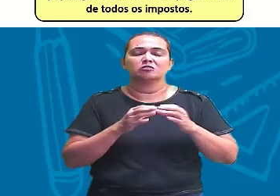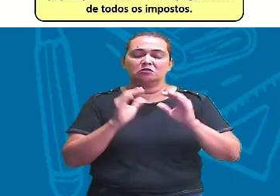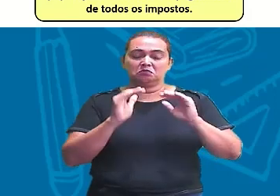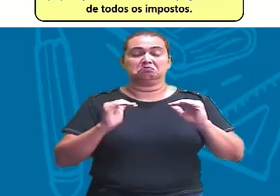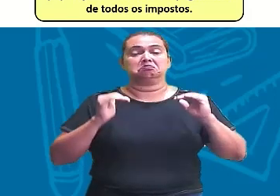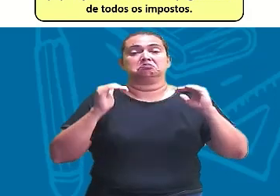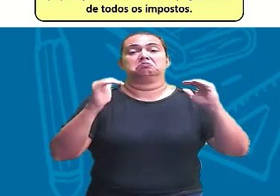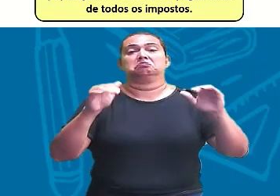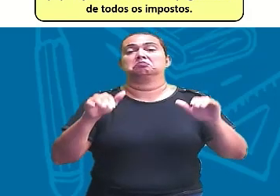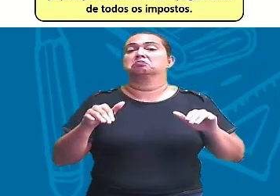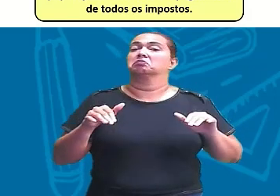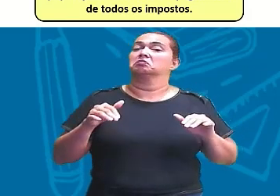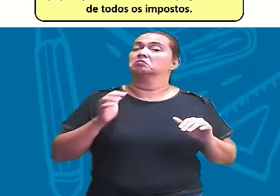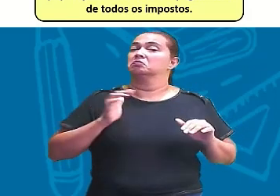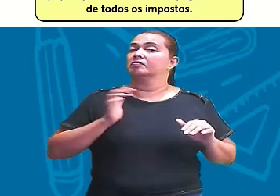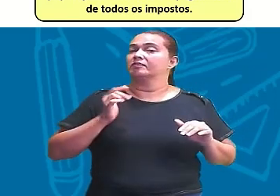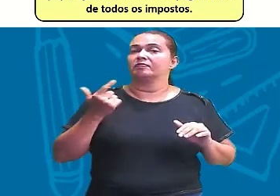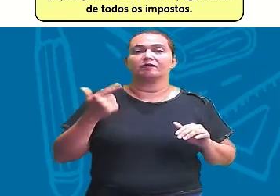muito desigual.